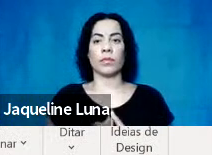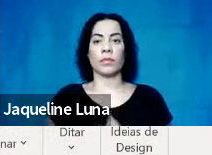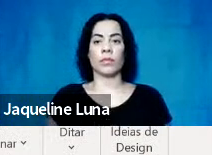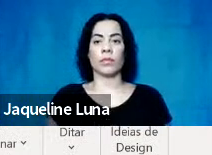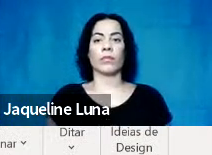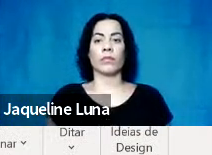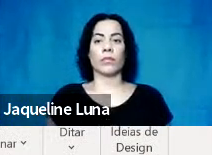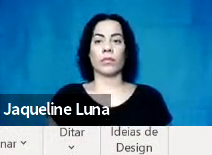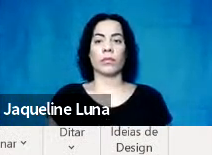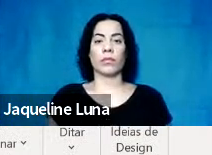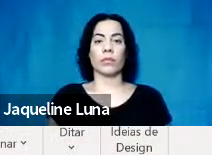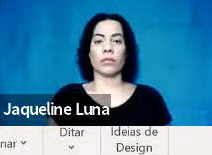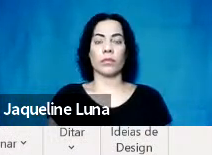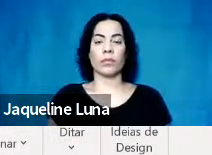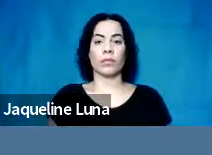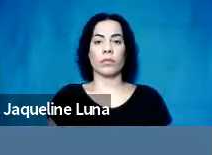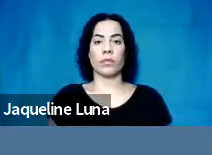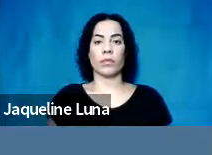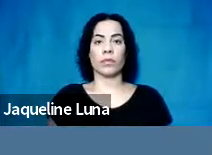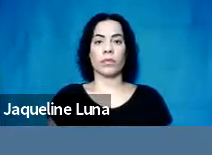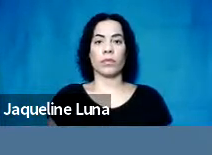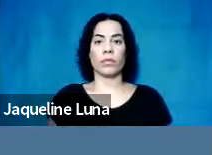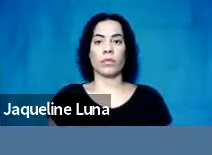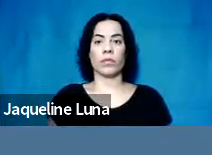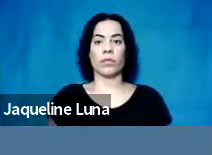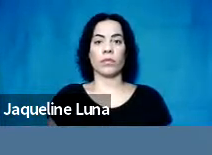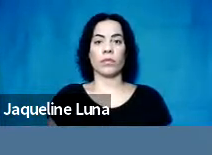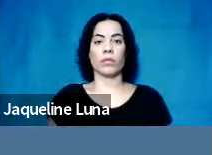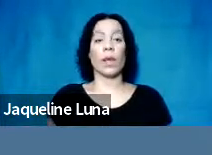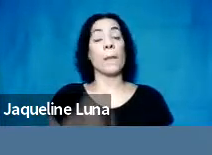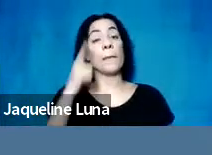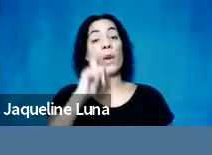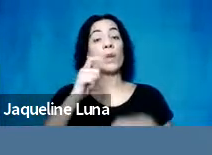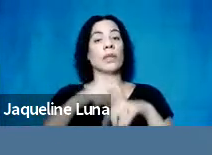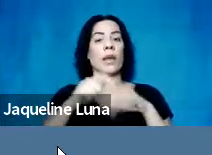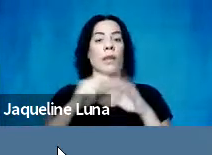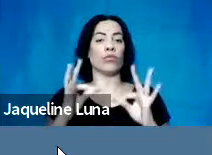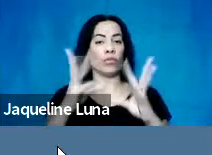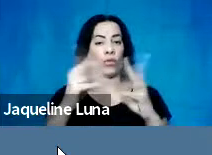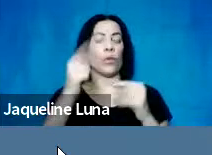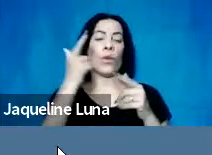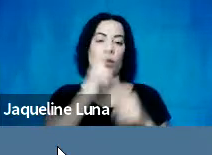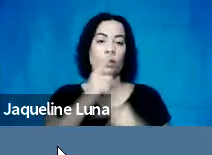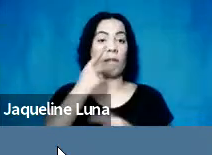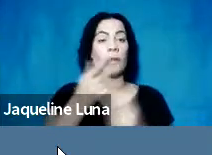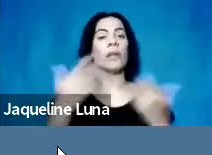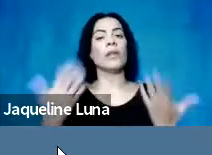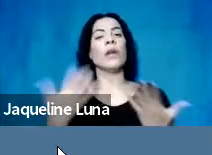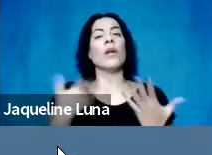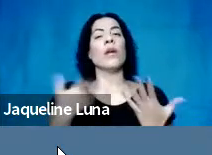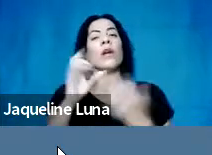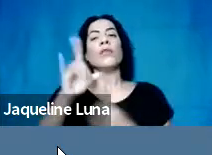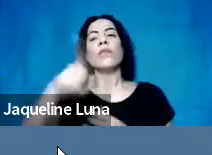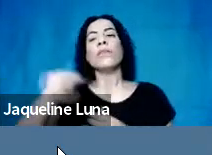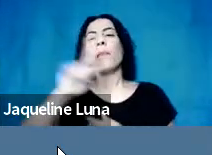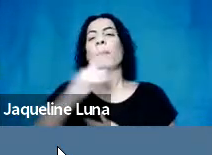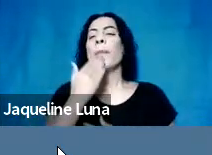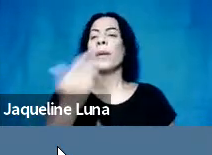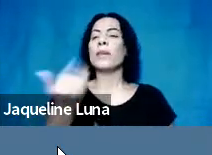Vamos, espera aí. Para ter um tempo para todo mundo conseguir falar. Então, eu queria só que me